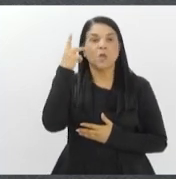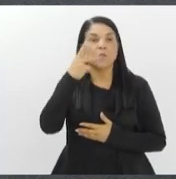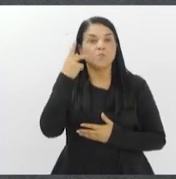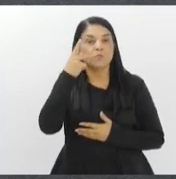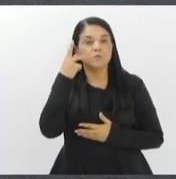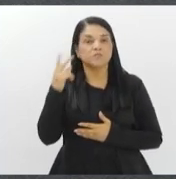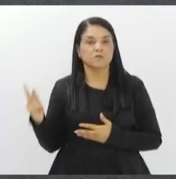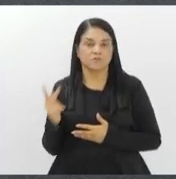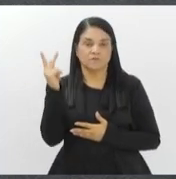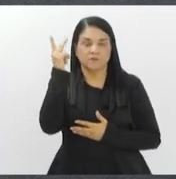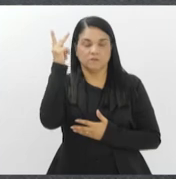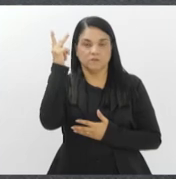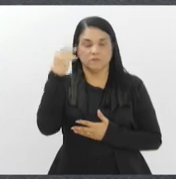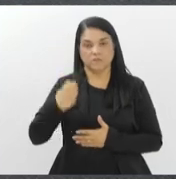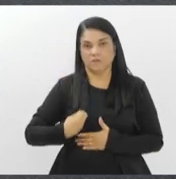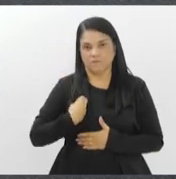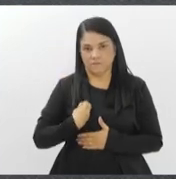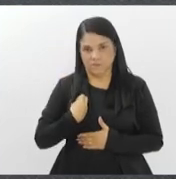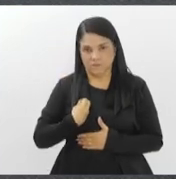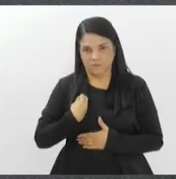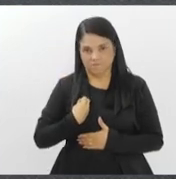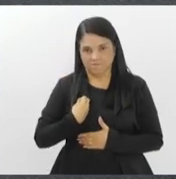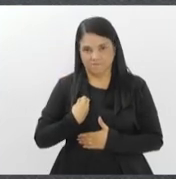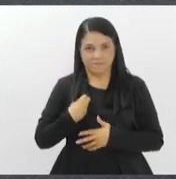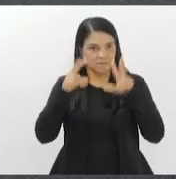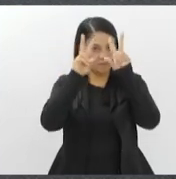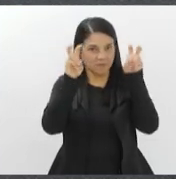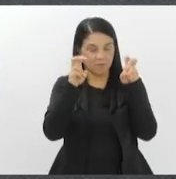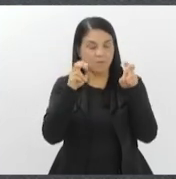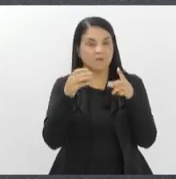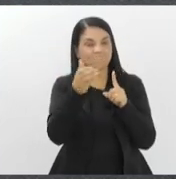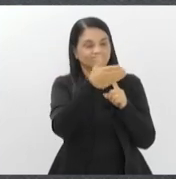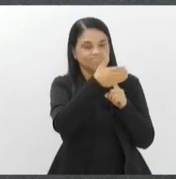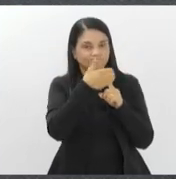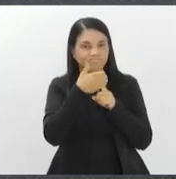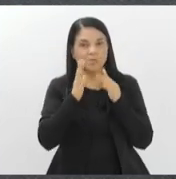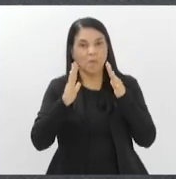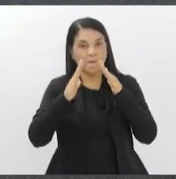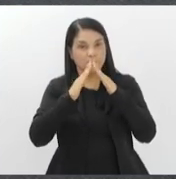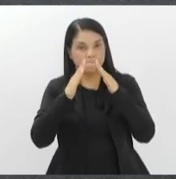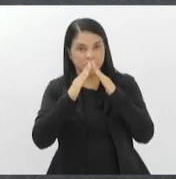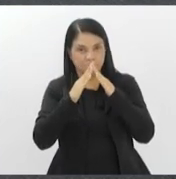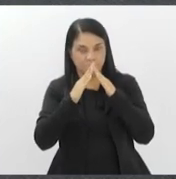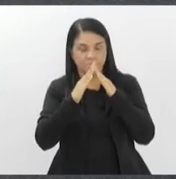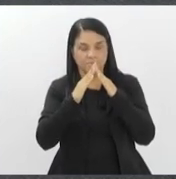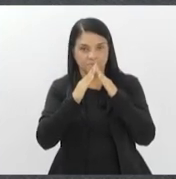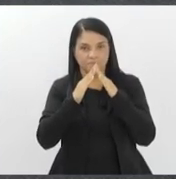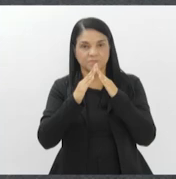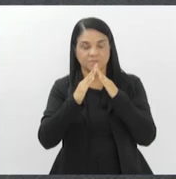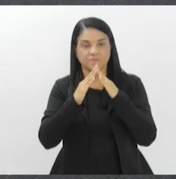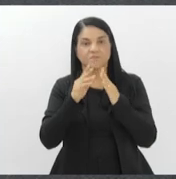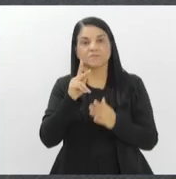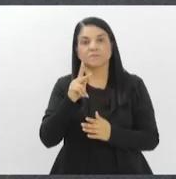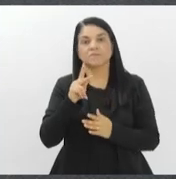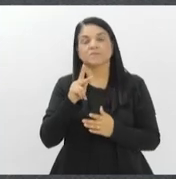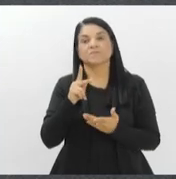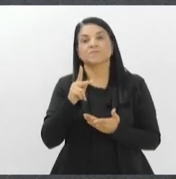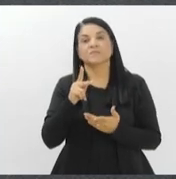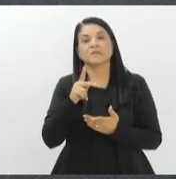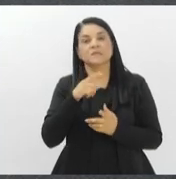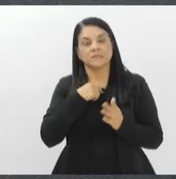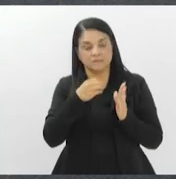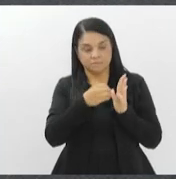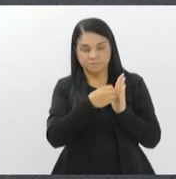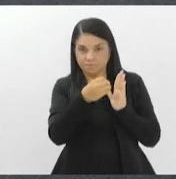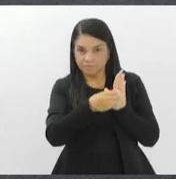de valorização da vida em casos de abrigo de passagem. E diz que a proposição tem que